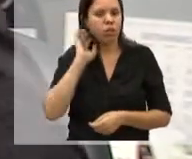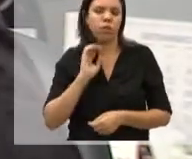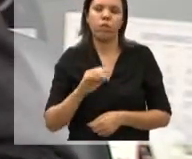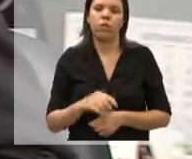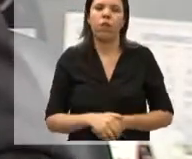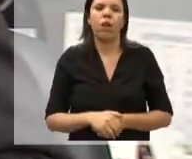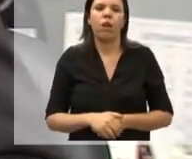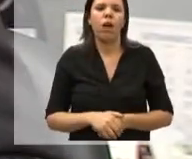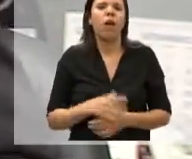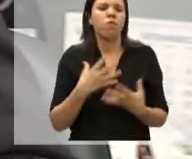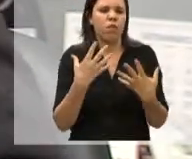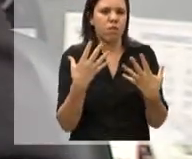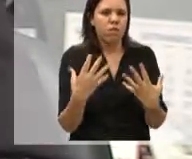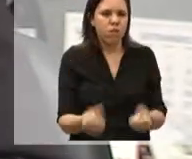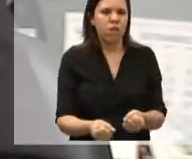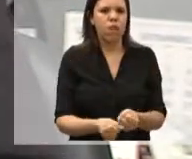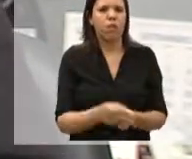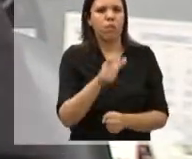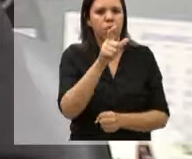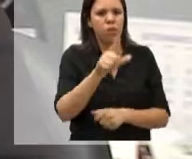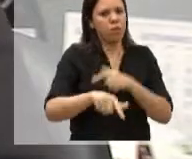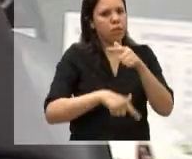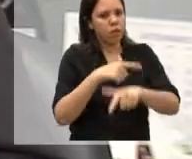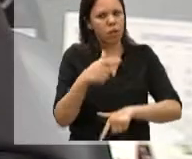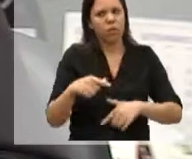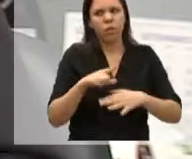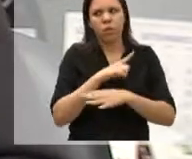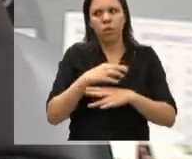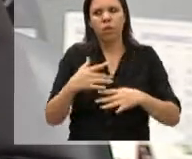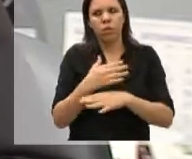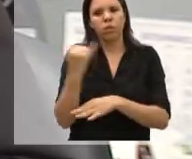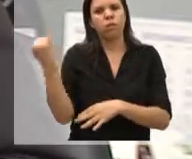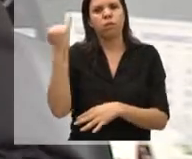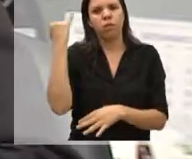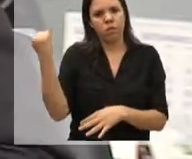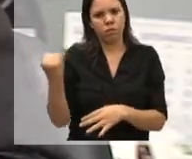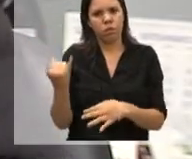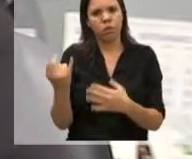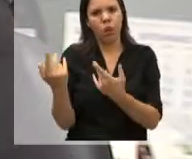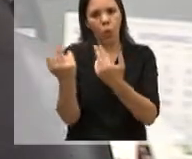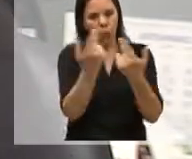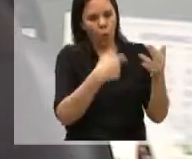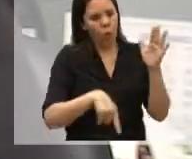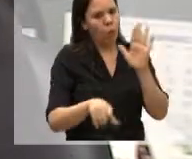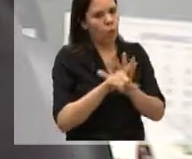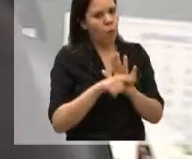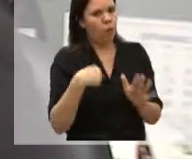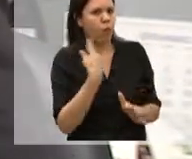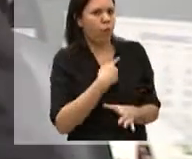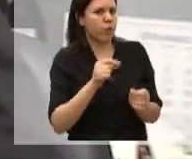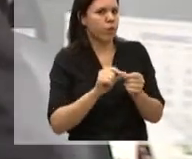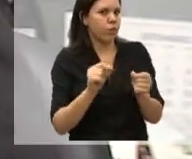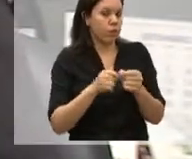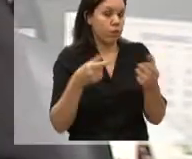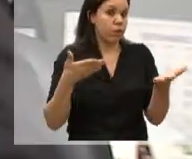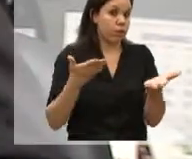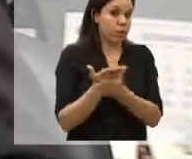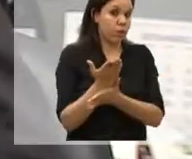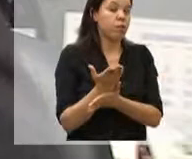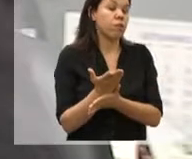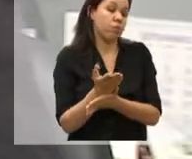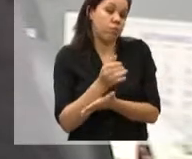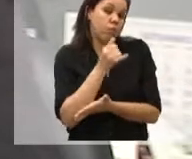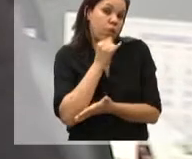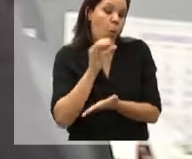láurea, um reconhecimento, alguém que trabalhou pela cidade, eu vejo que é tão importante quanto essas leis que nós fazemos de aprovar, por